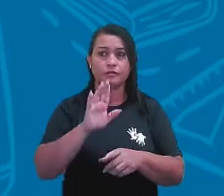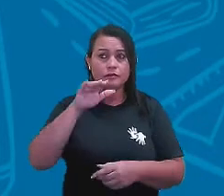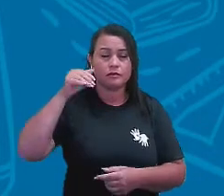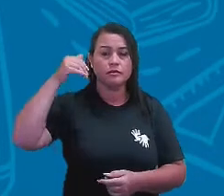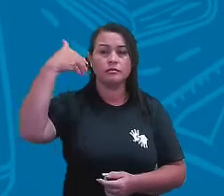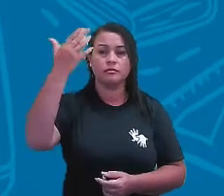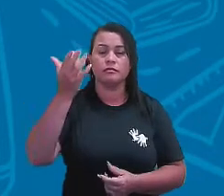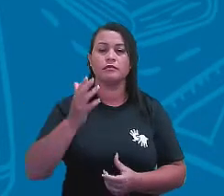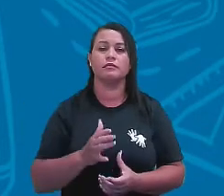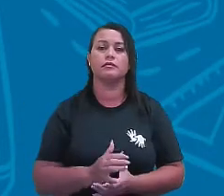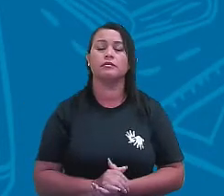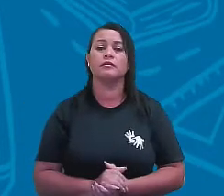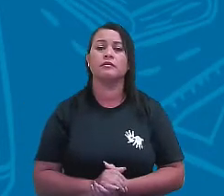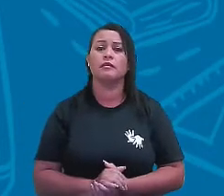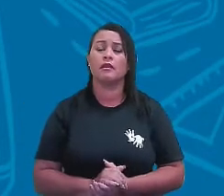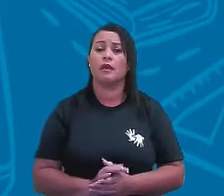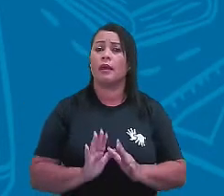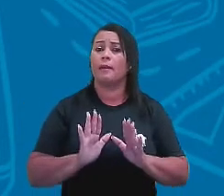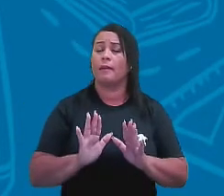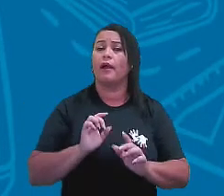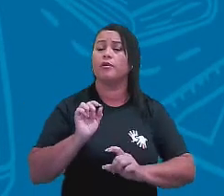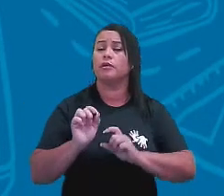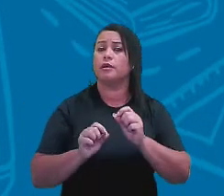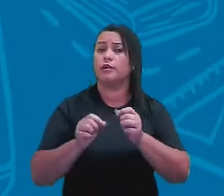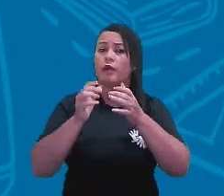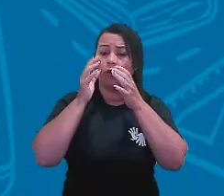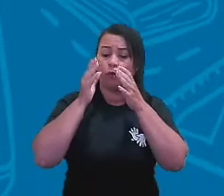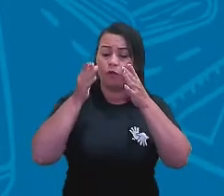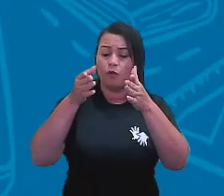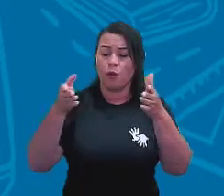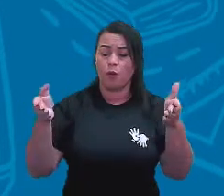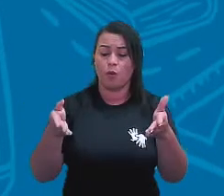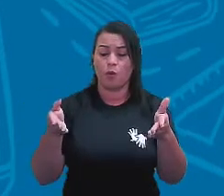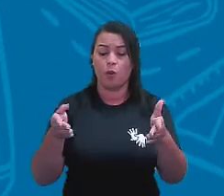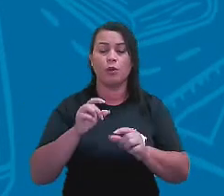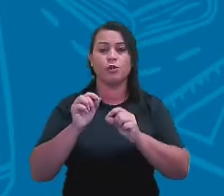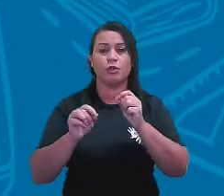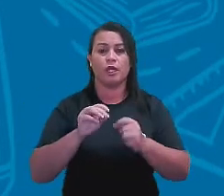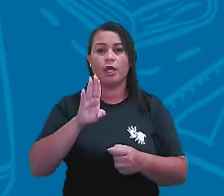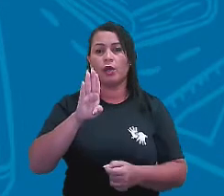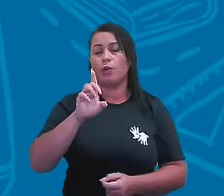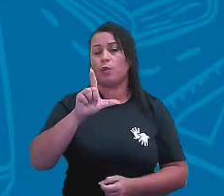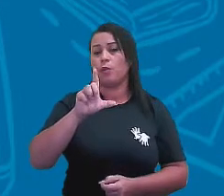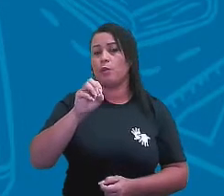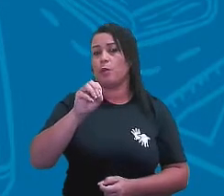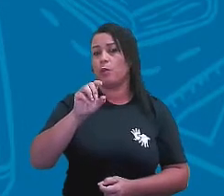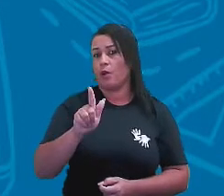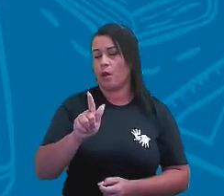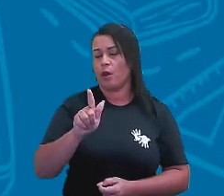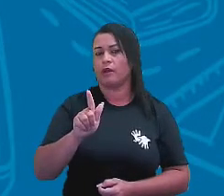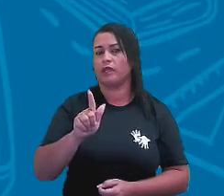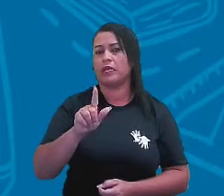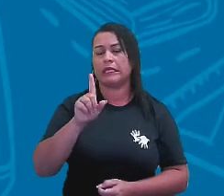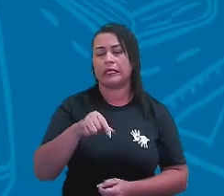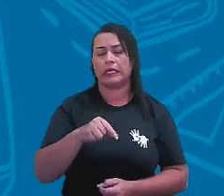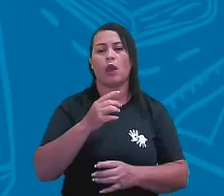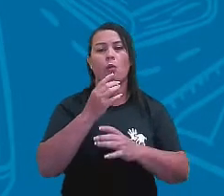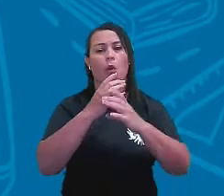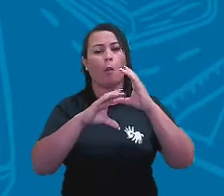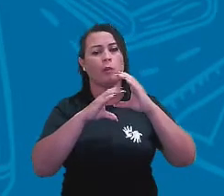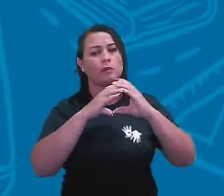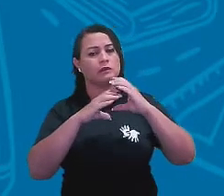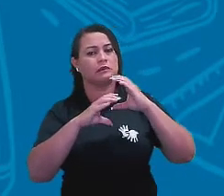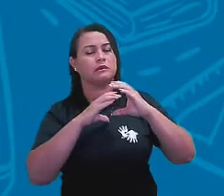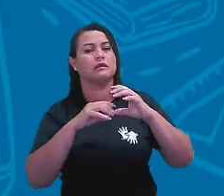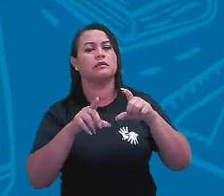fora. Mas o que eu quero focar hoje é nesse blog, que é um meio de comunicação,